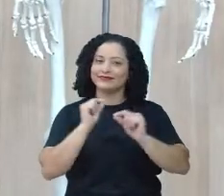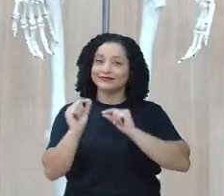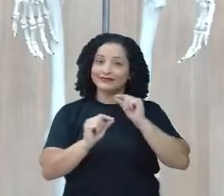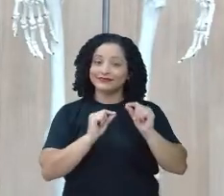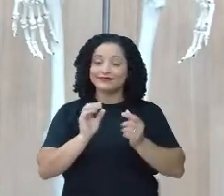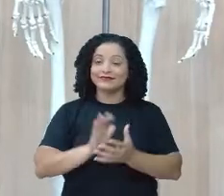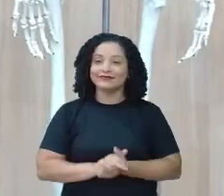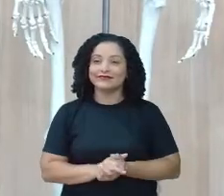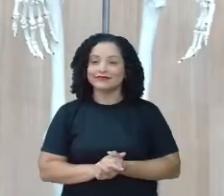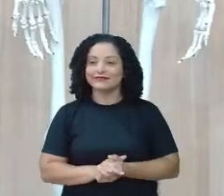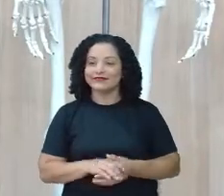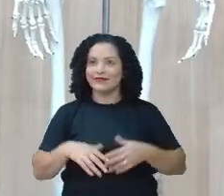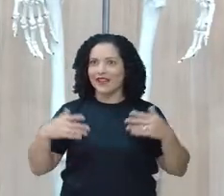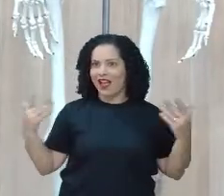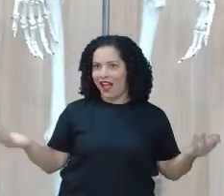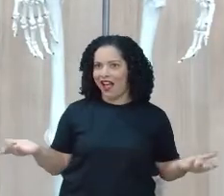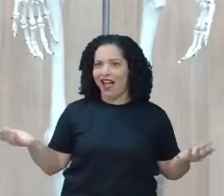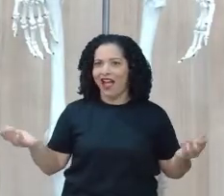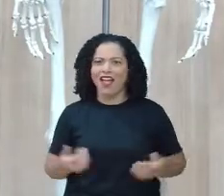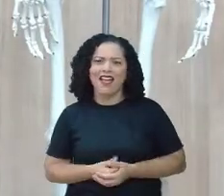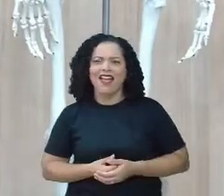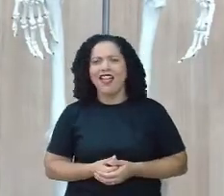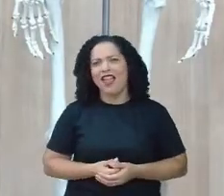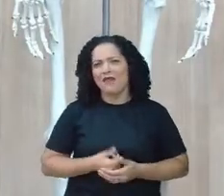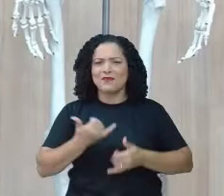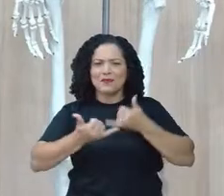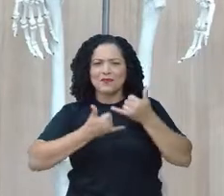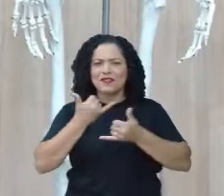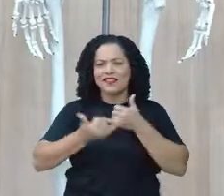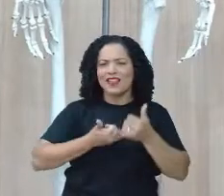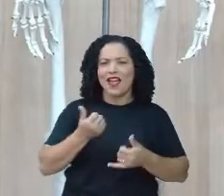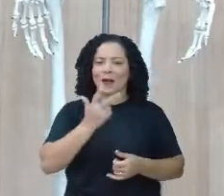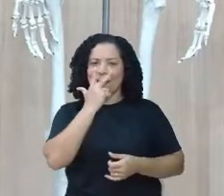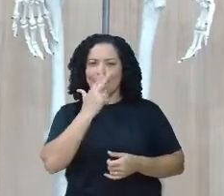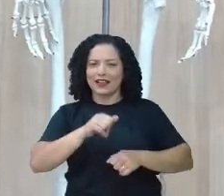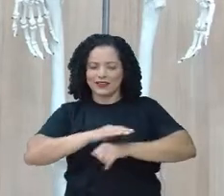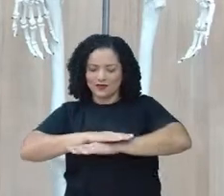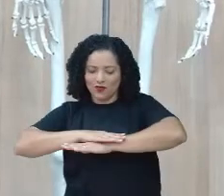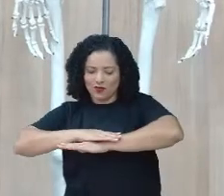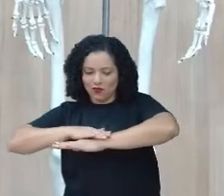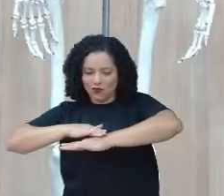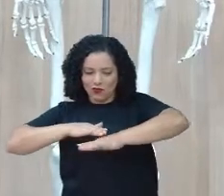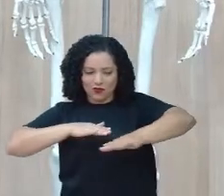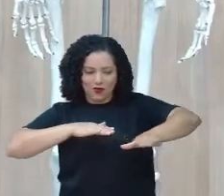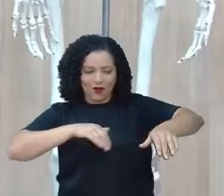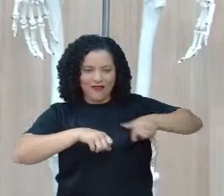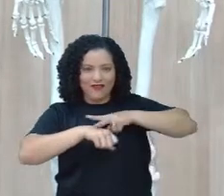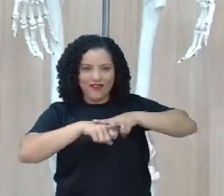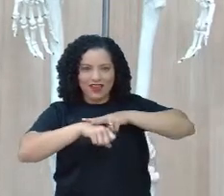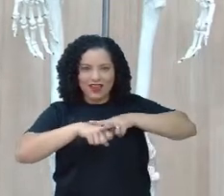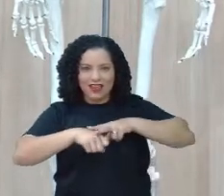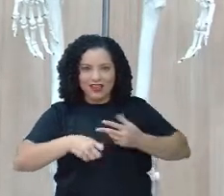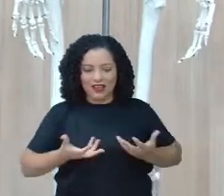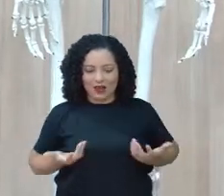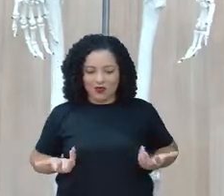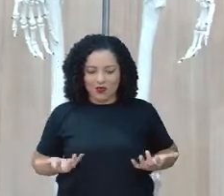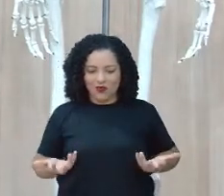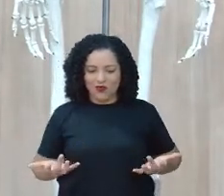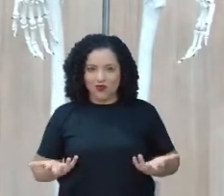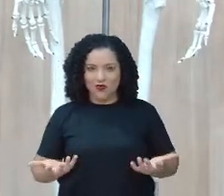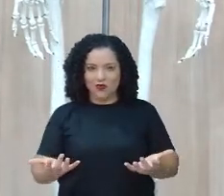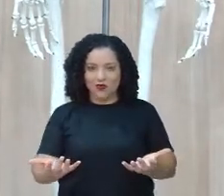Ah, professora, é bom de cair, porque é como se fosse um gramado, uma graminha. Pois é. E aí eu tenho aqui algumas